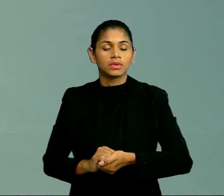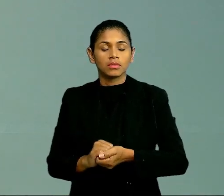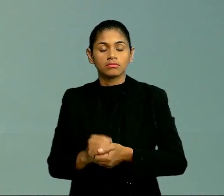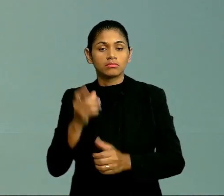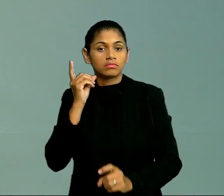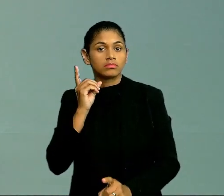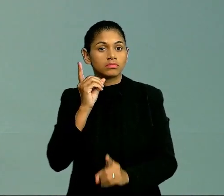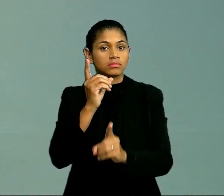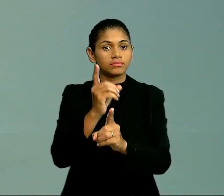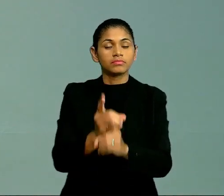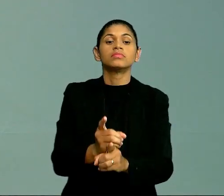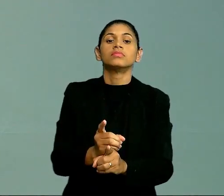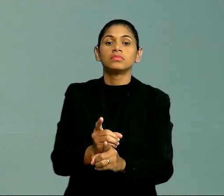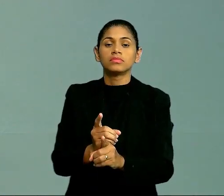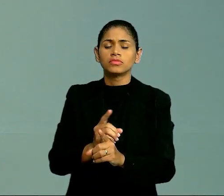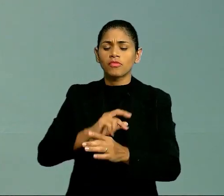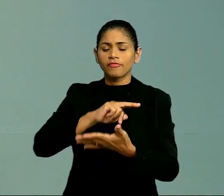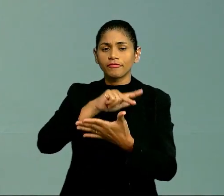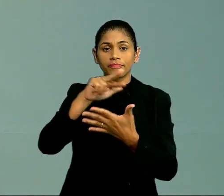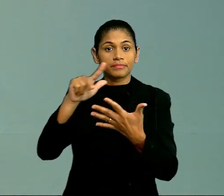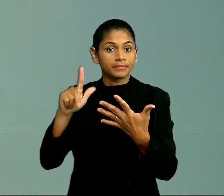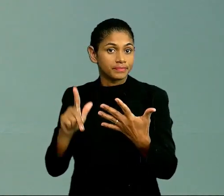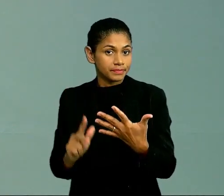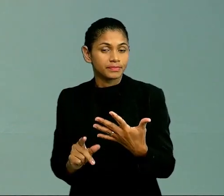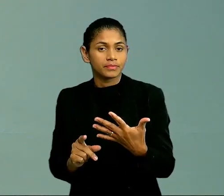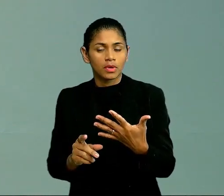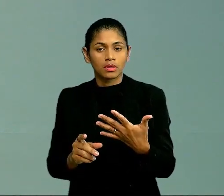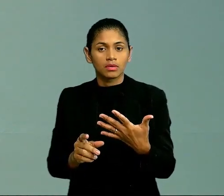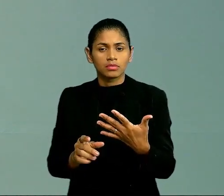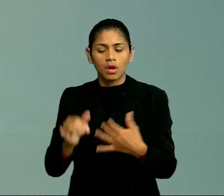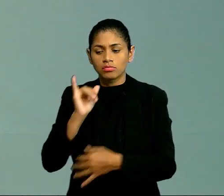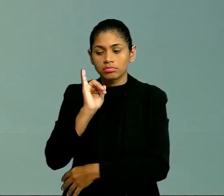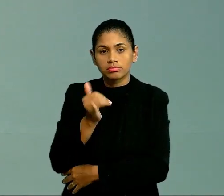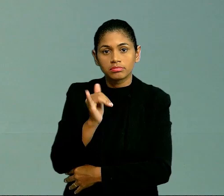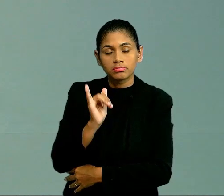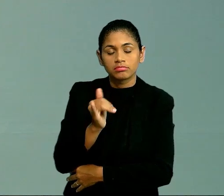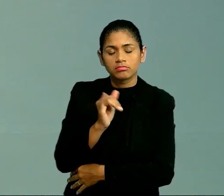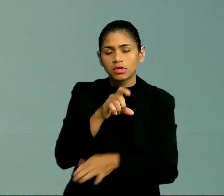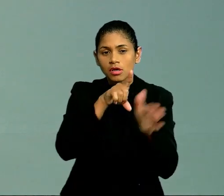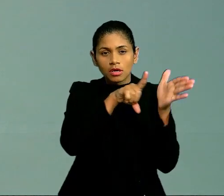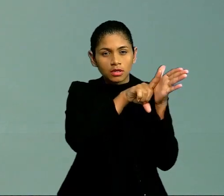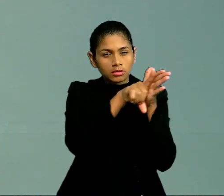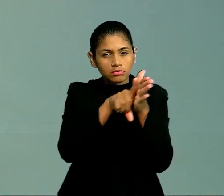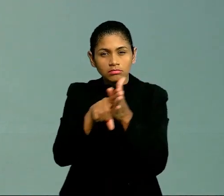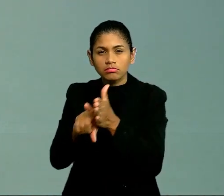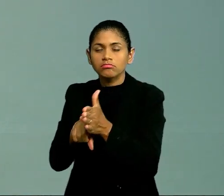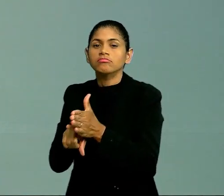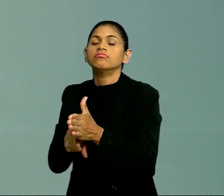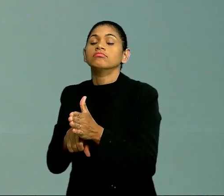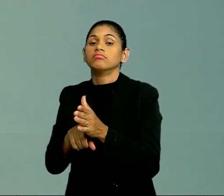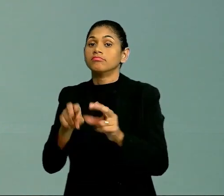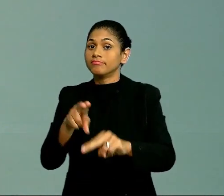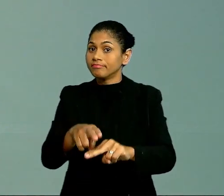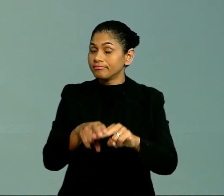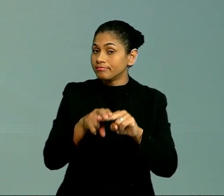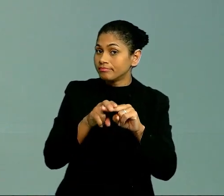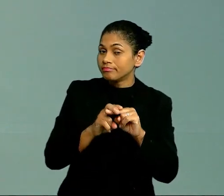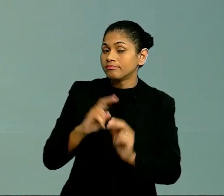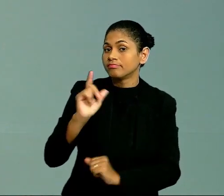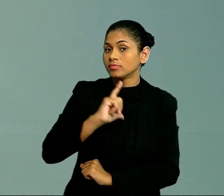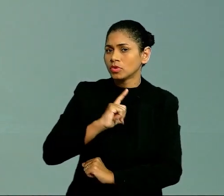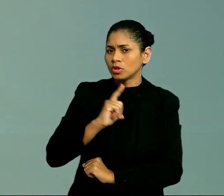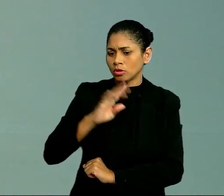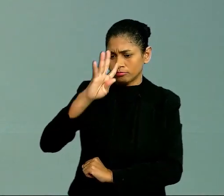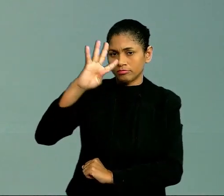identificar os vários agentes desse discurso e fazer ali uma análise. É por isso que nós temos os críticos, os